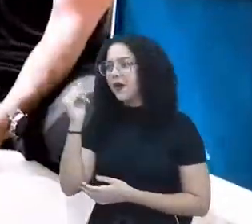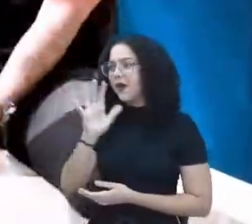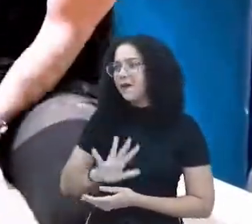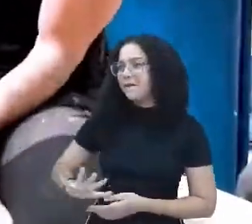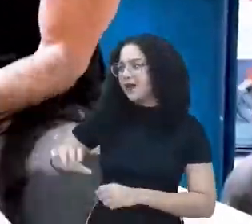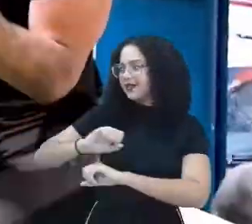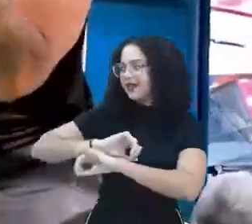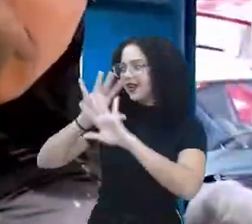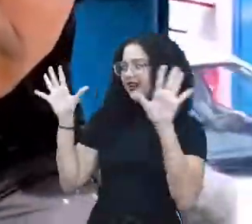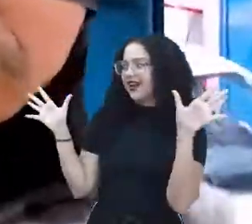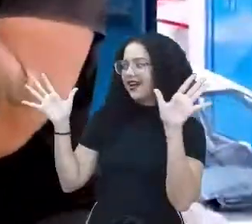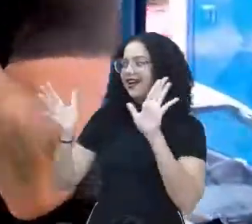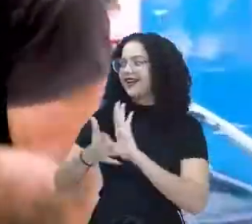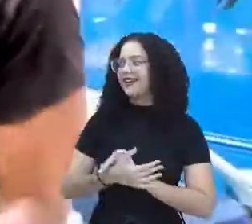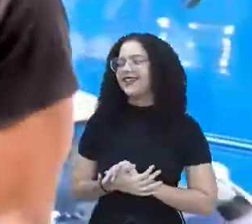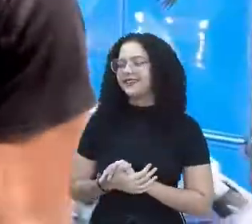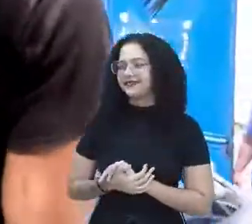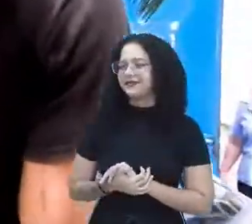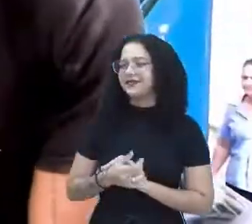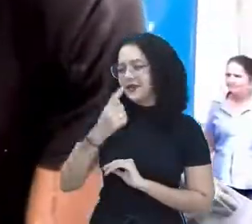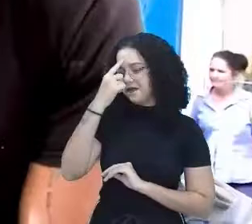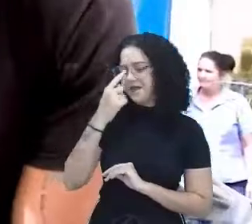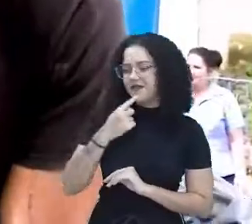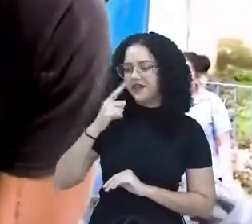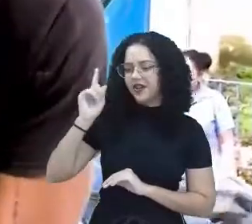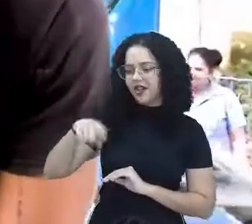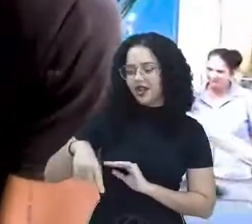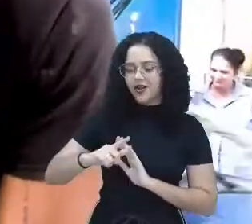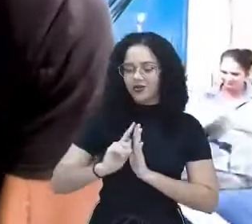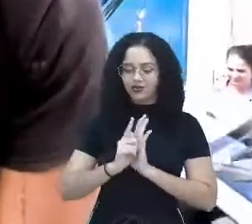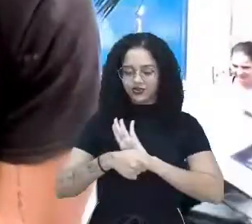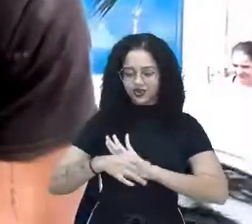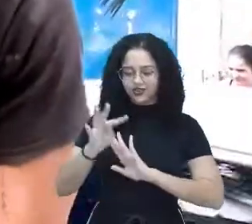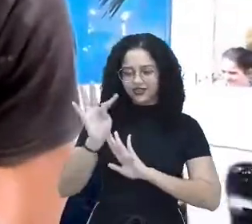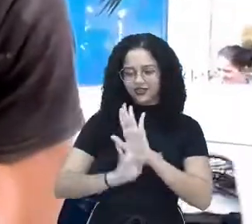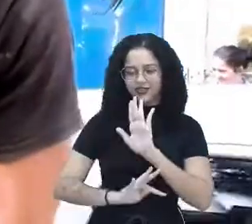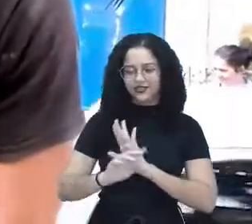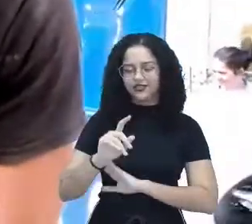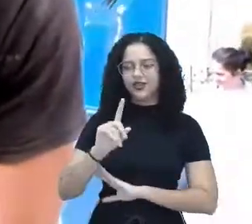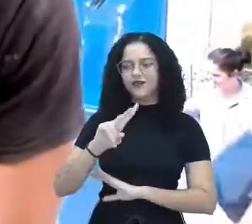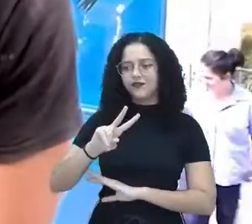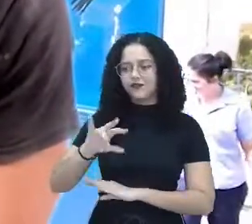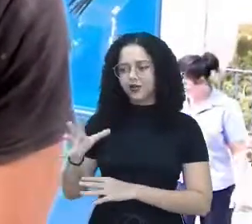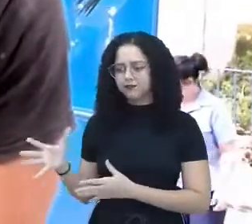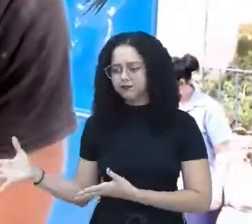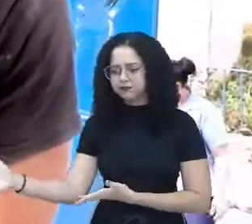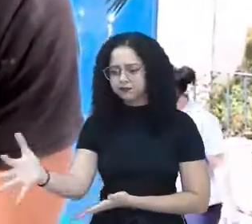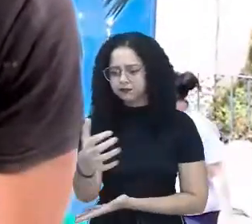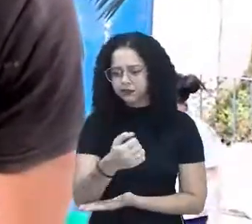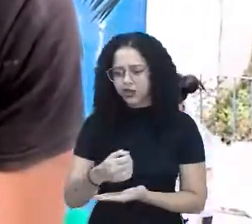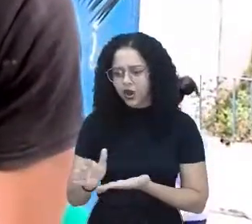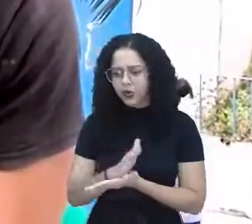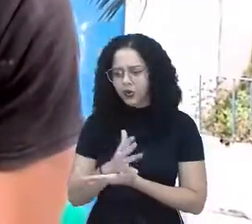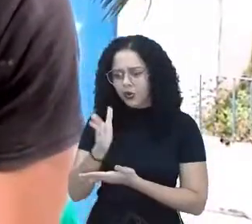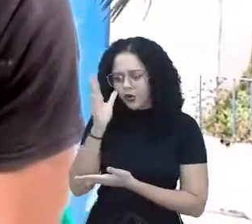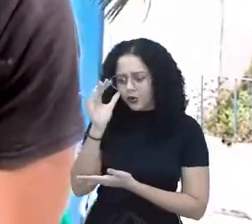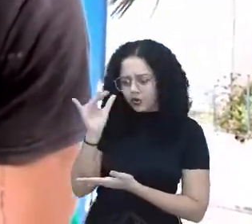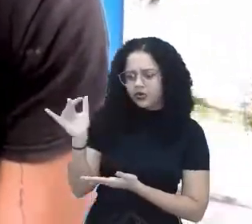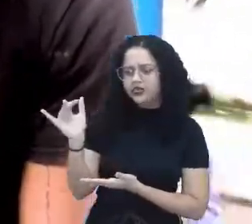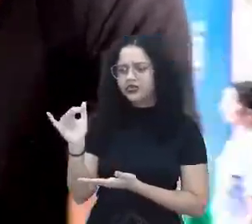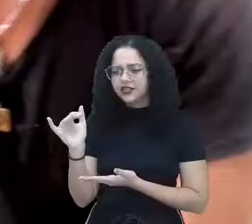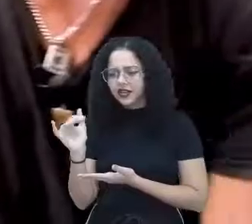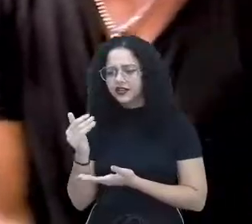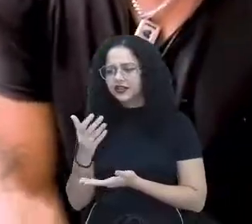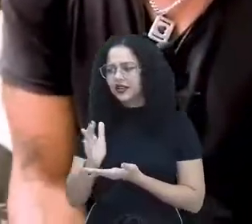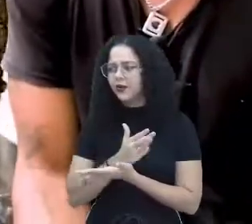ser! Perfil seria um gênero textual que a gente vai colhendo algumas informações, algumas curiosidades, algumas coisas sobre